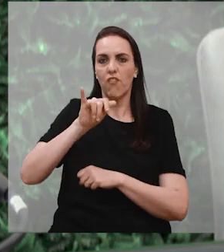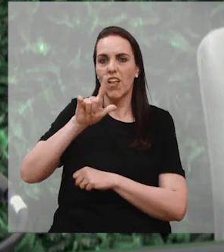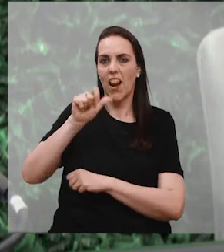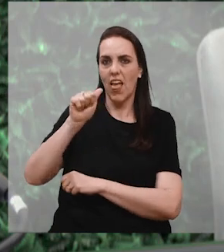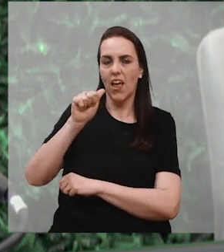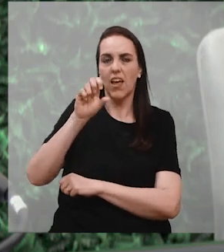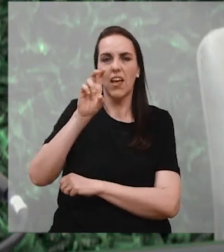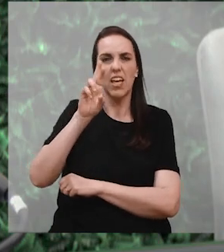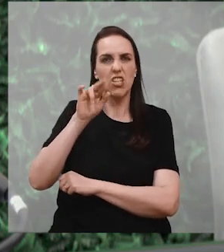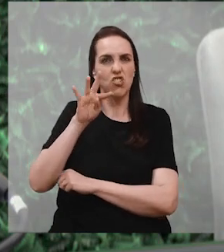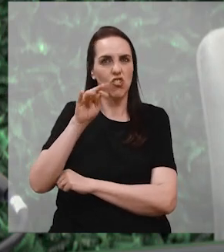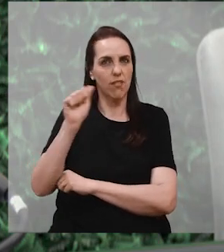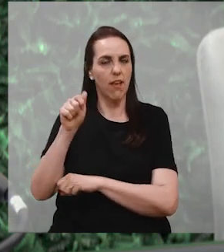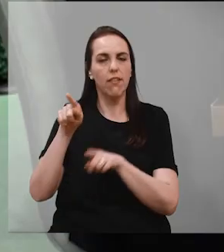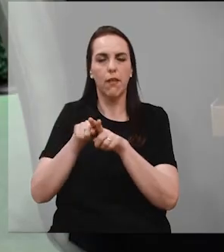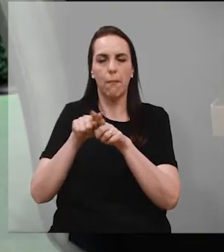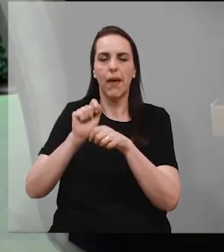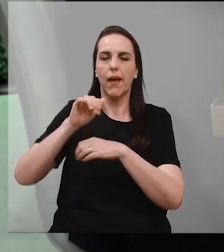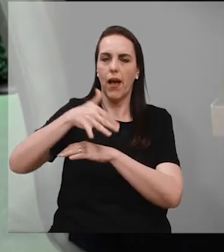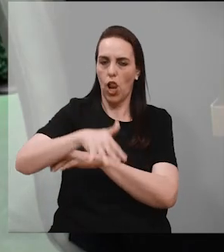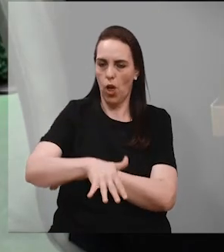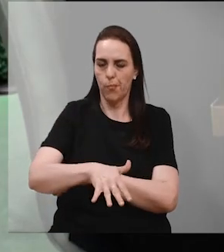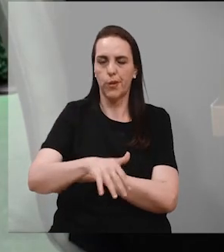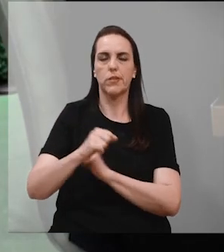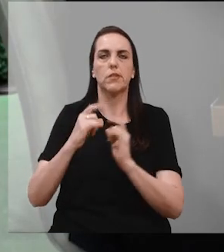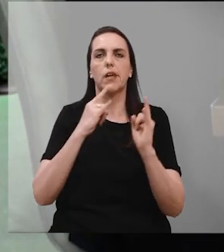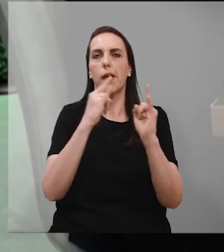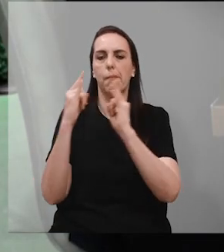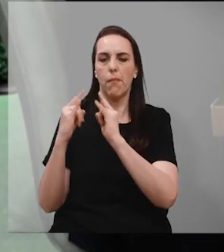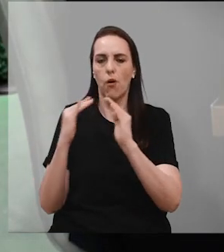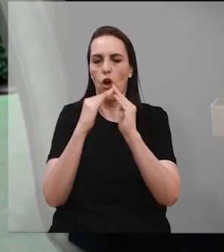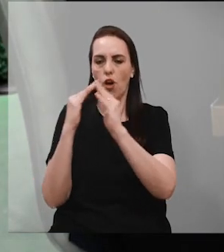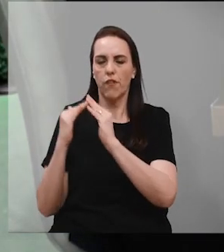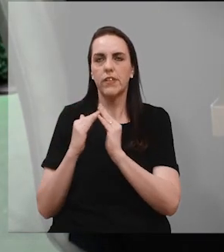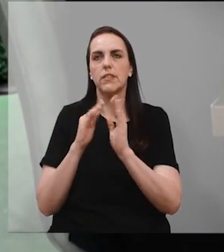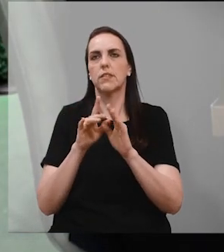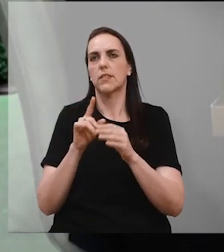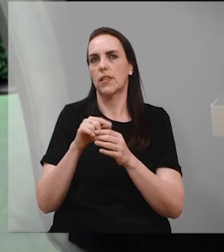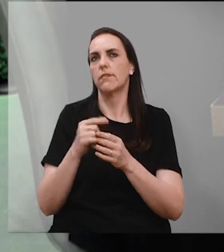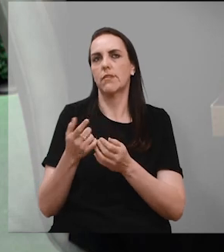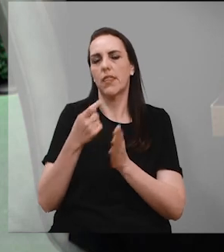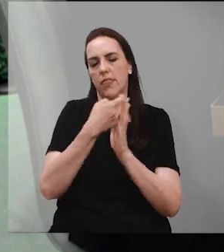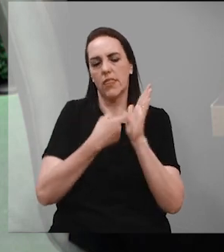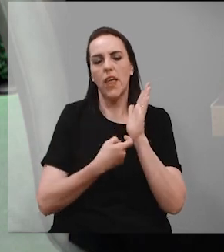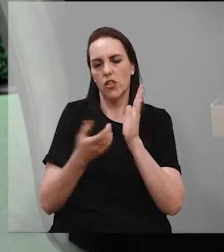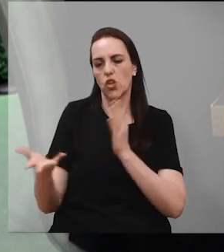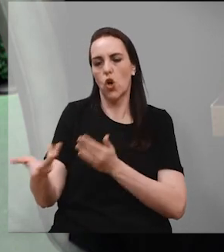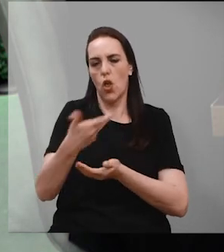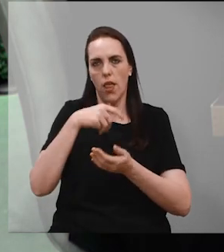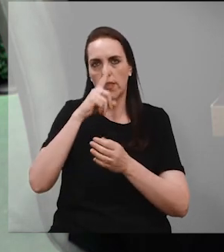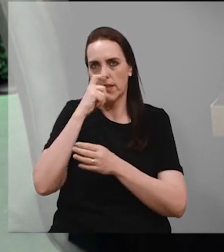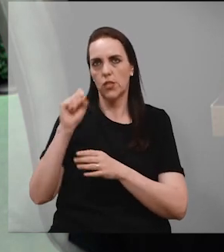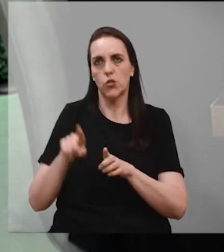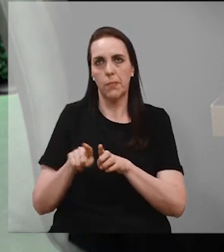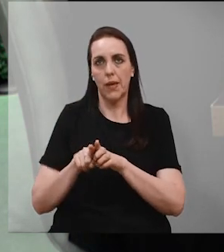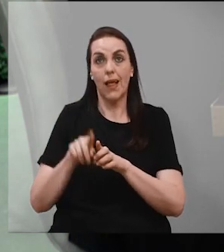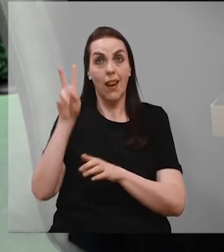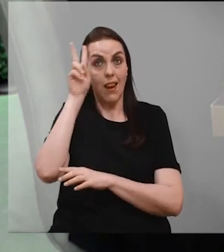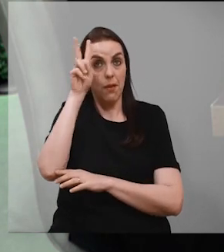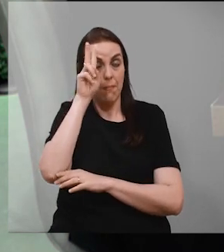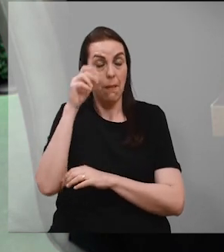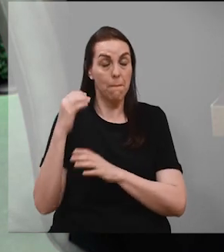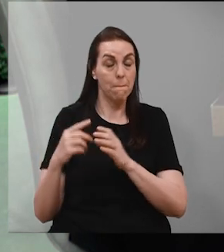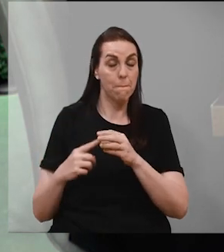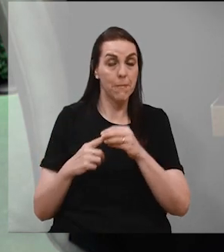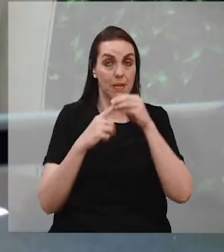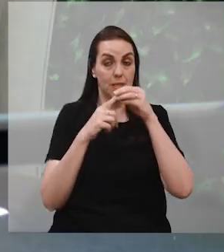para Galópolis. Isso aí, de todas as regiões, dos imóveis, né? E da taxa de coleta de lixo. E lembrar que as pessoas, principalmente